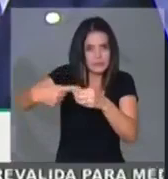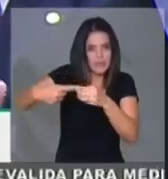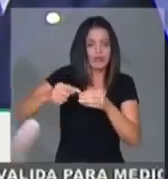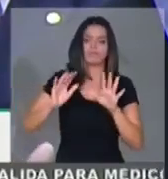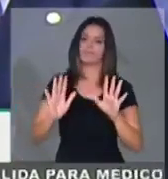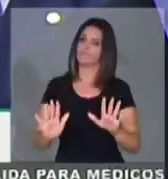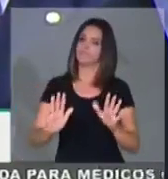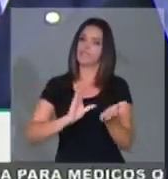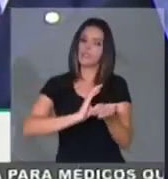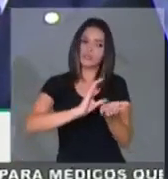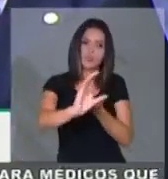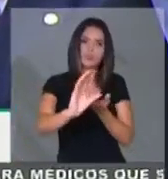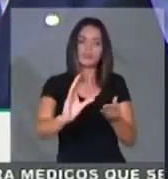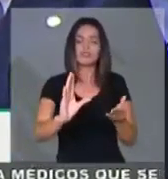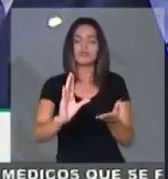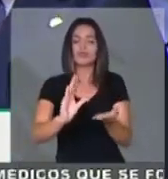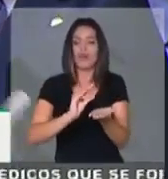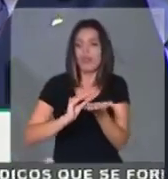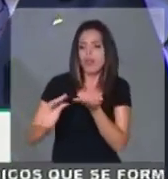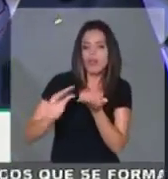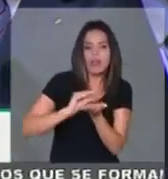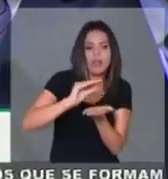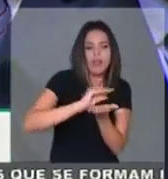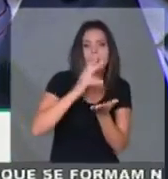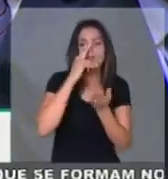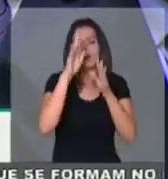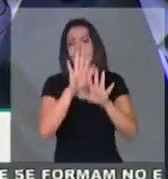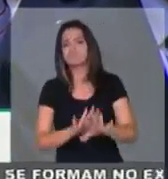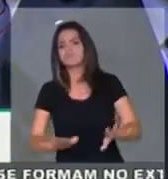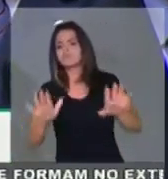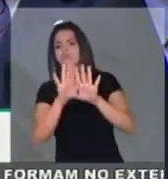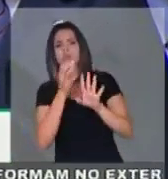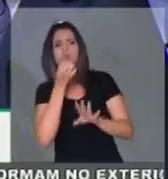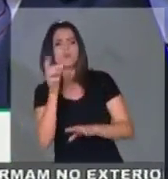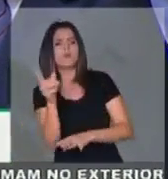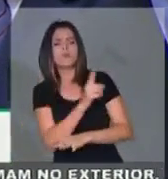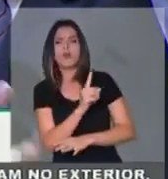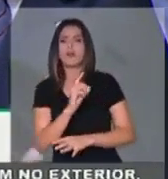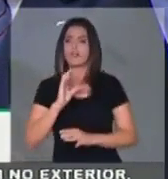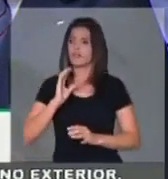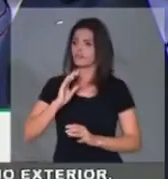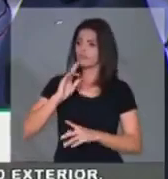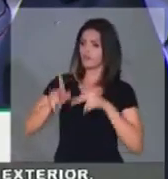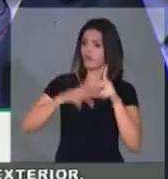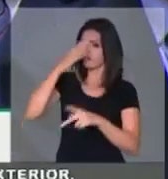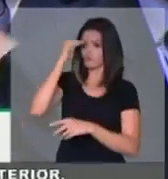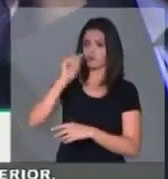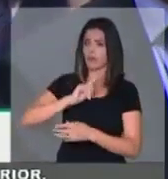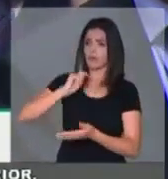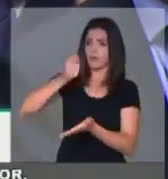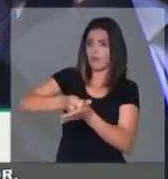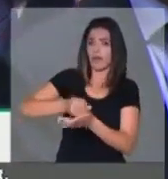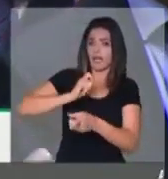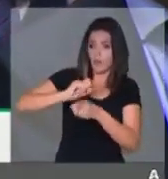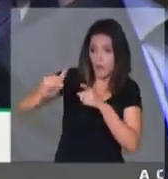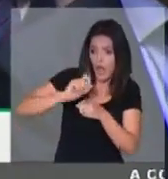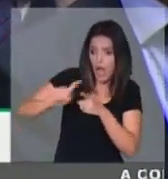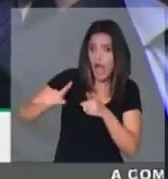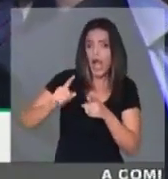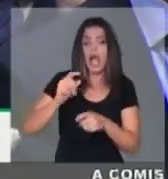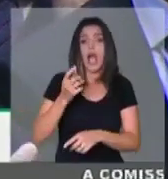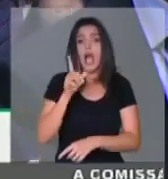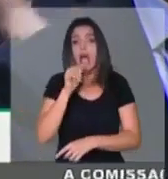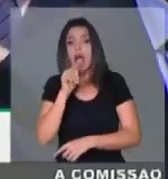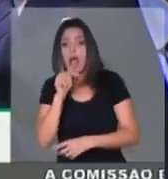ele mascara a eficiência e a ponto que o cidadão não sabe mais quanto ele está pagando pela água, quanto mais ele está pagando pelo seu